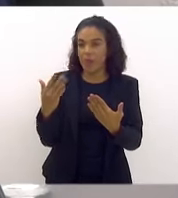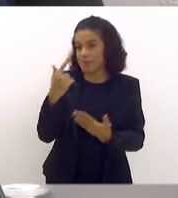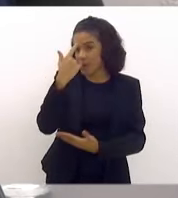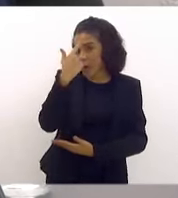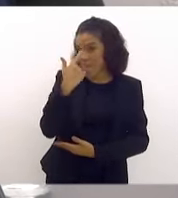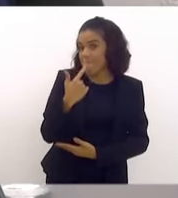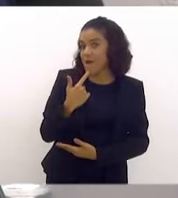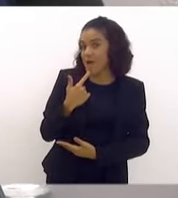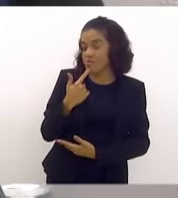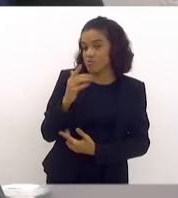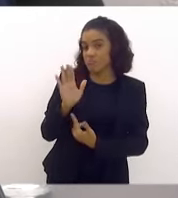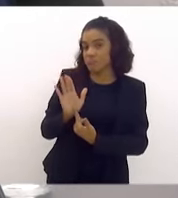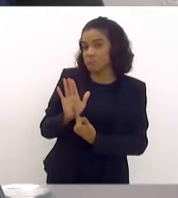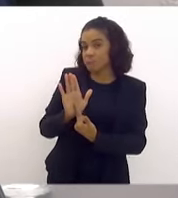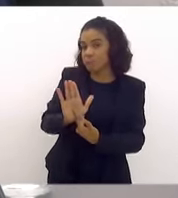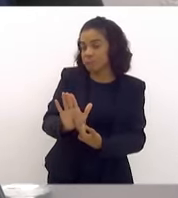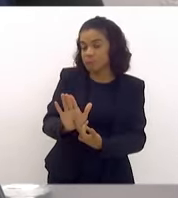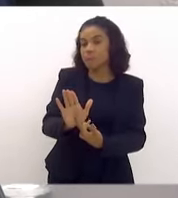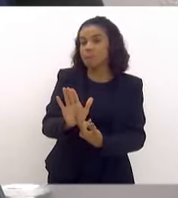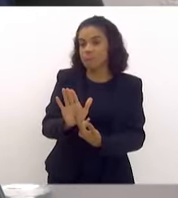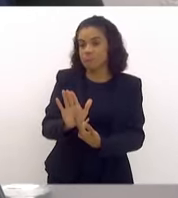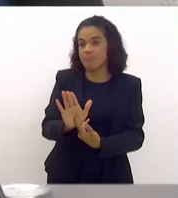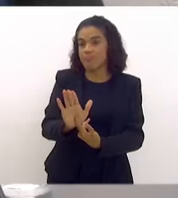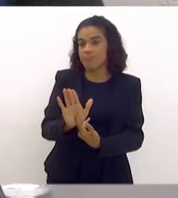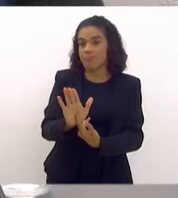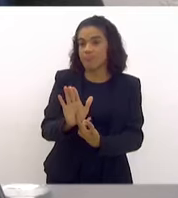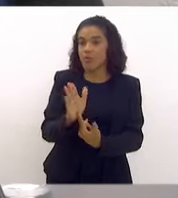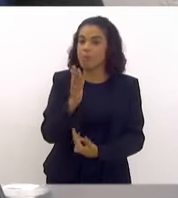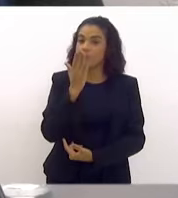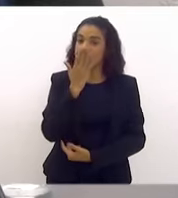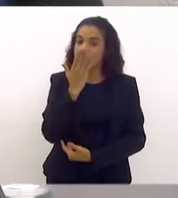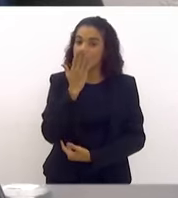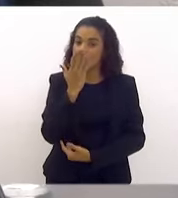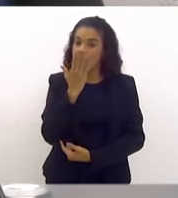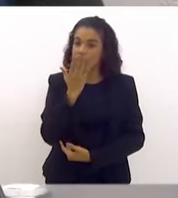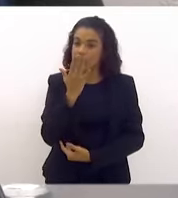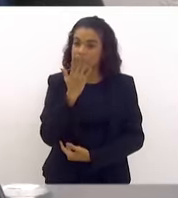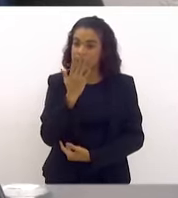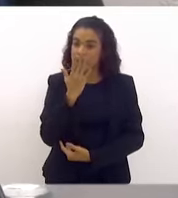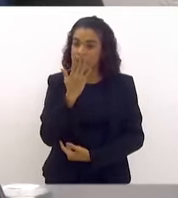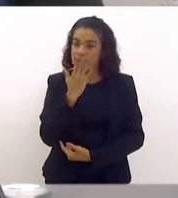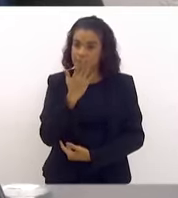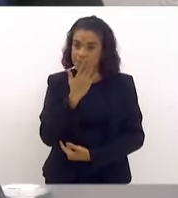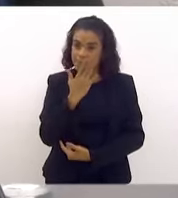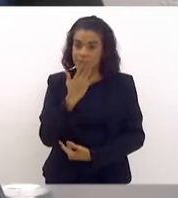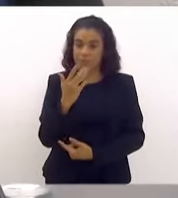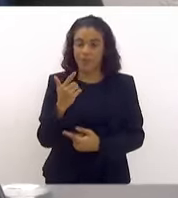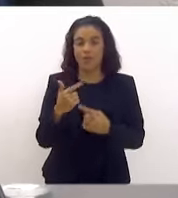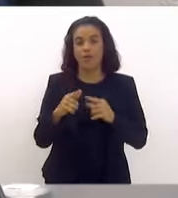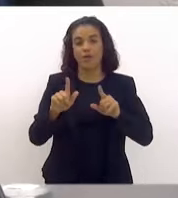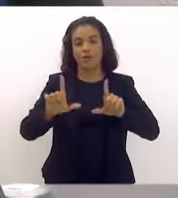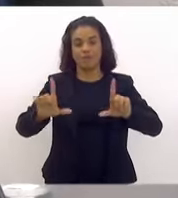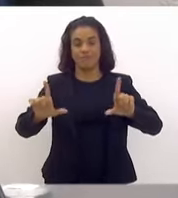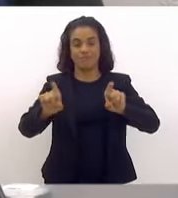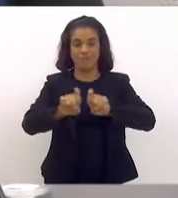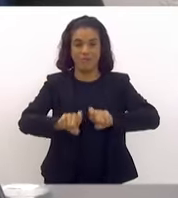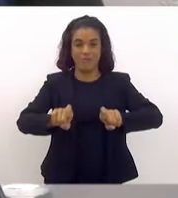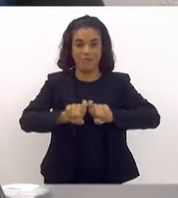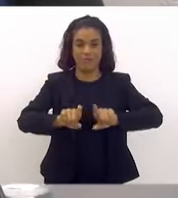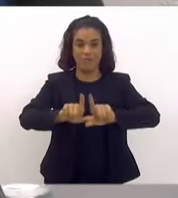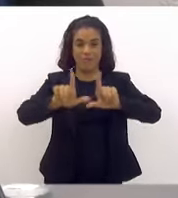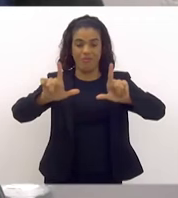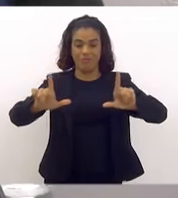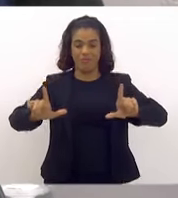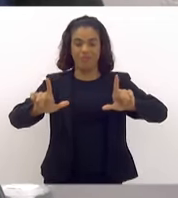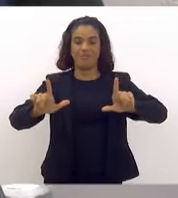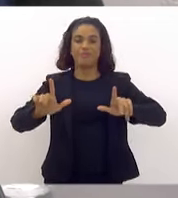ali na hora do depoimento né Elas são exibidas coloridos porque são exibidos na tela mas nem todas as delegacias